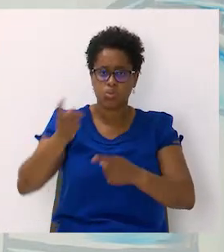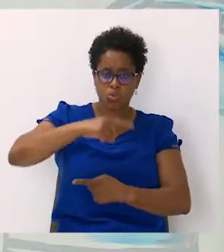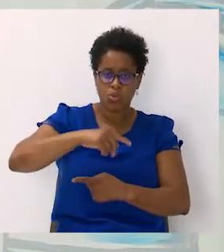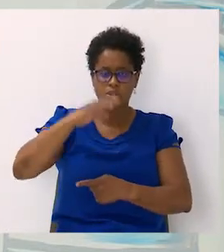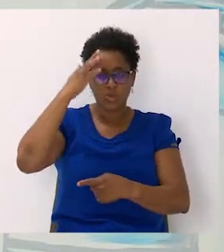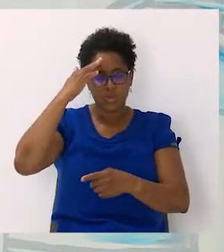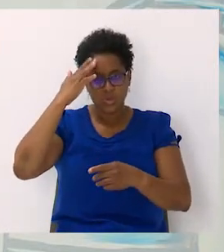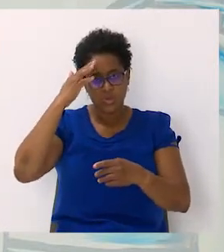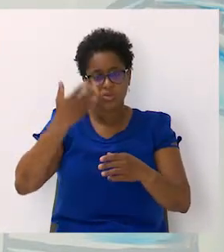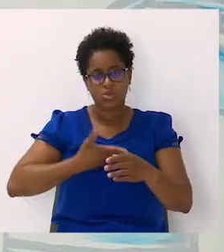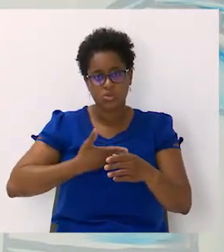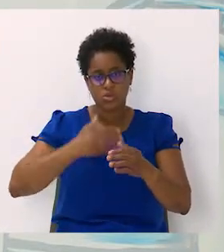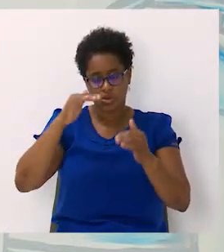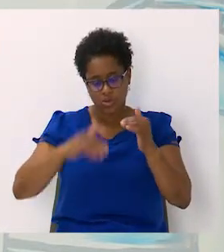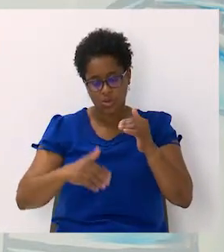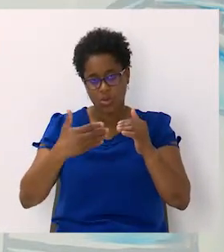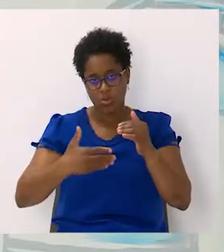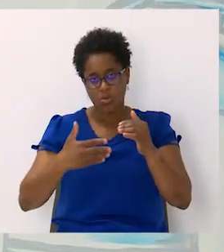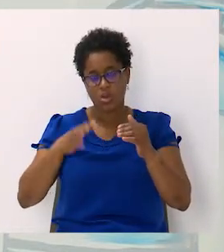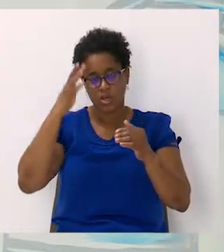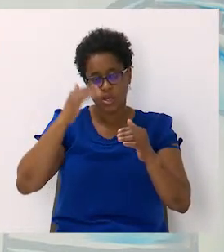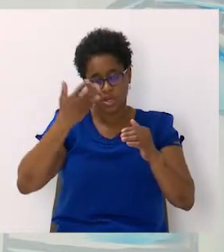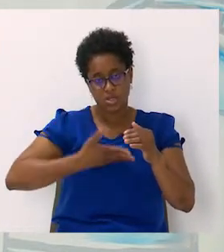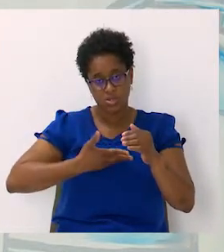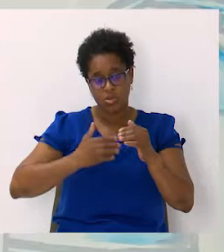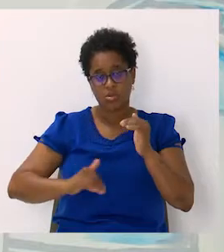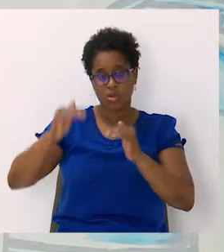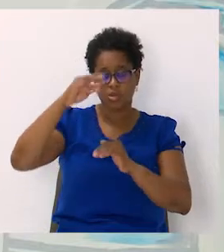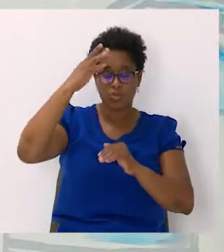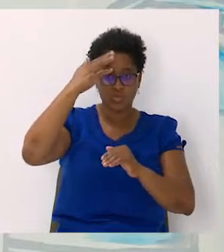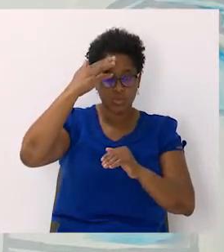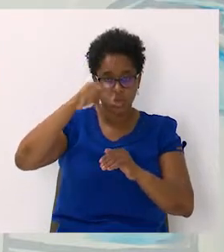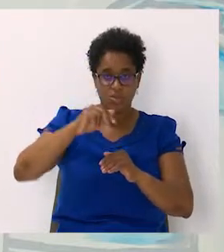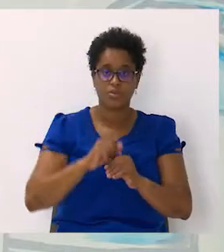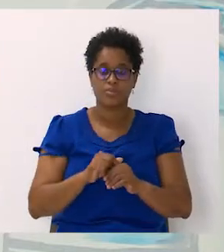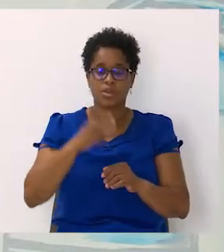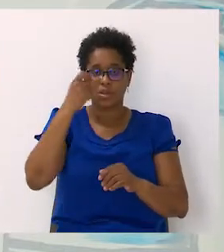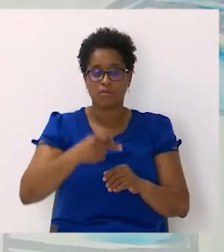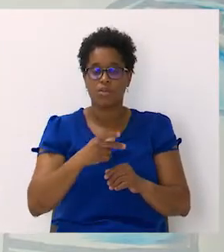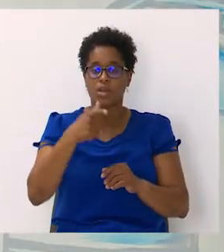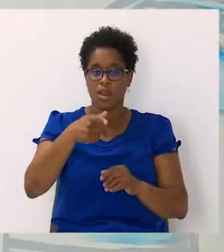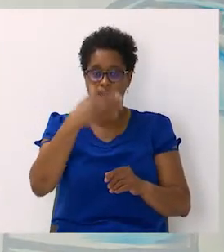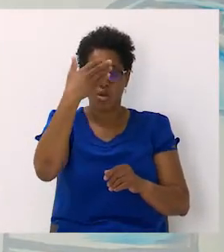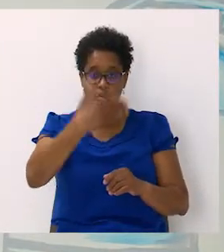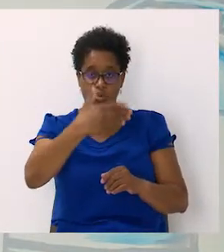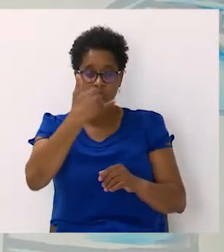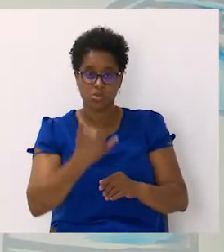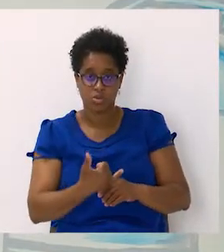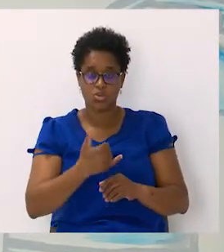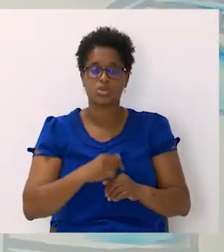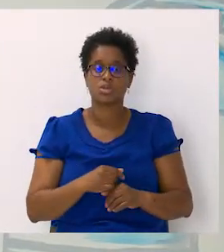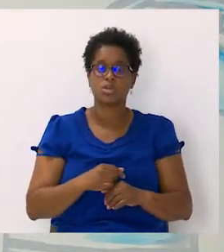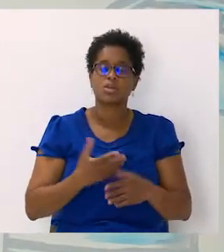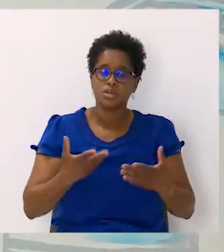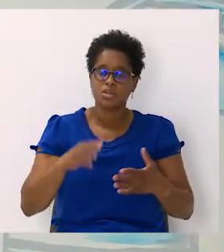1. O numerador passa para denominador e o denominador passa para numerador. Então ficamos com 1 sobre